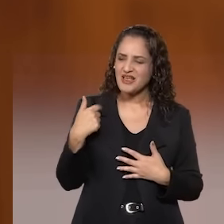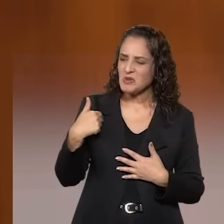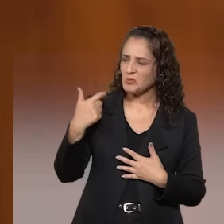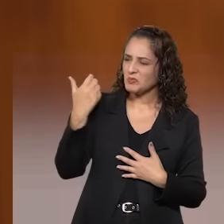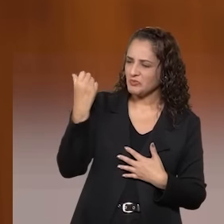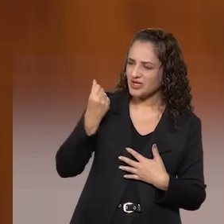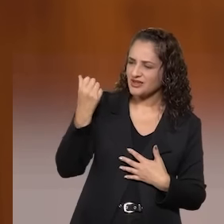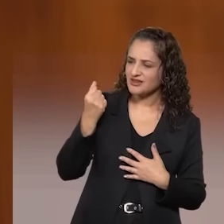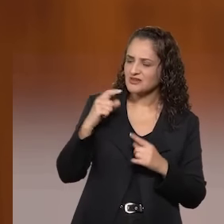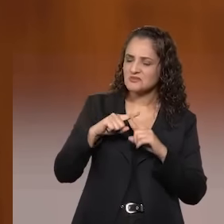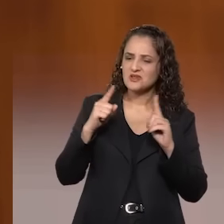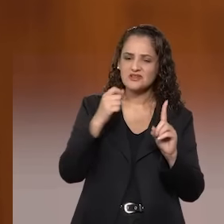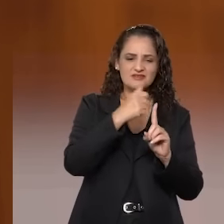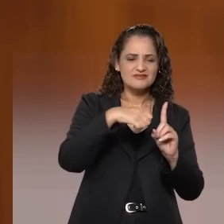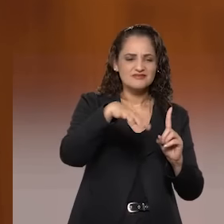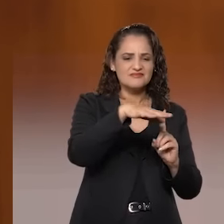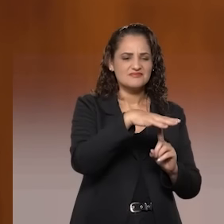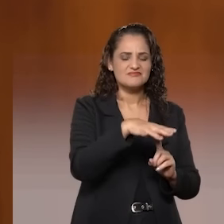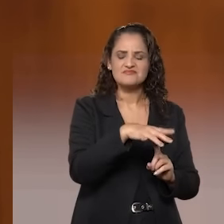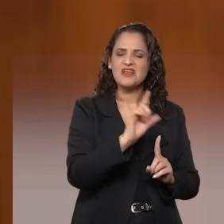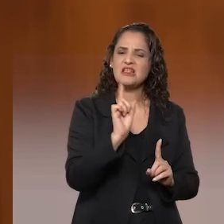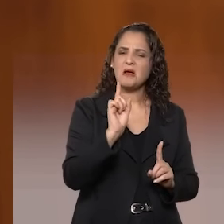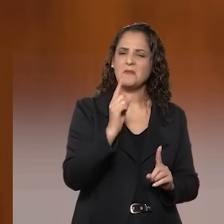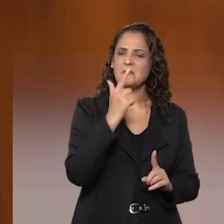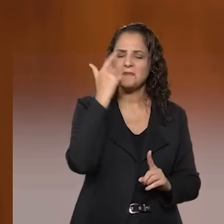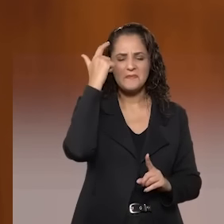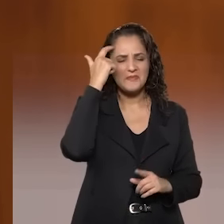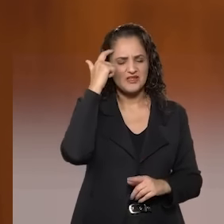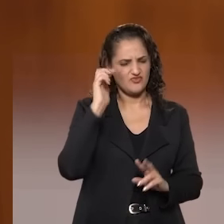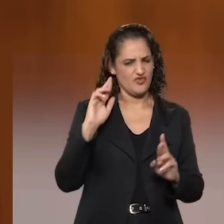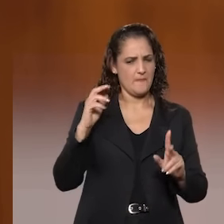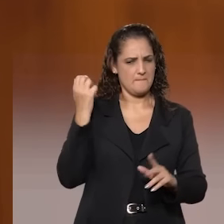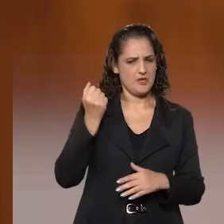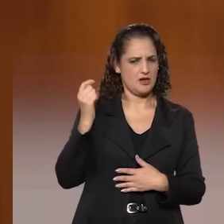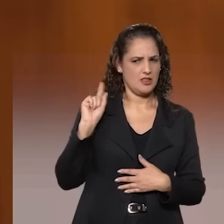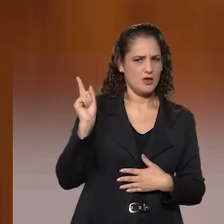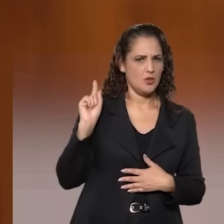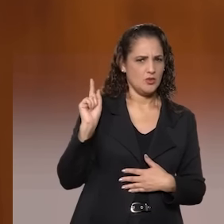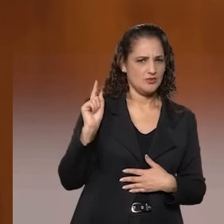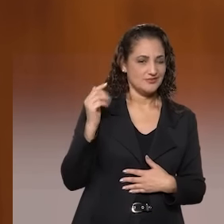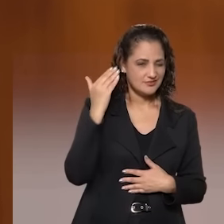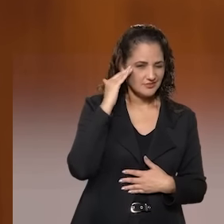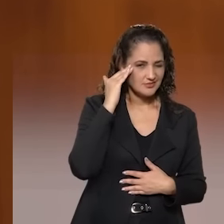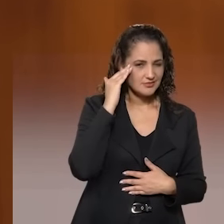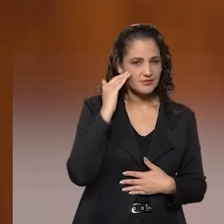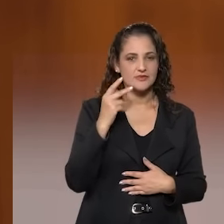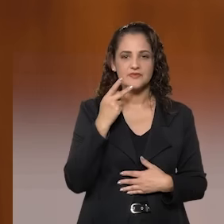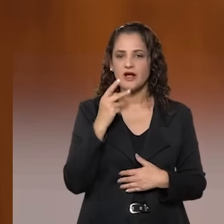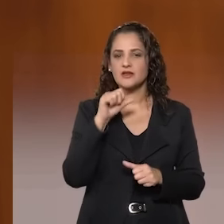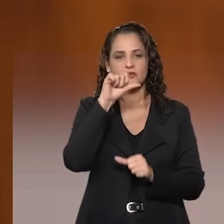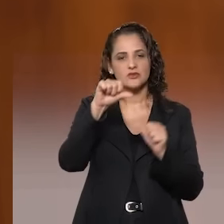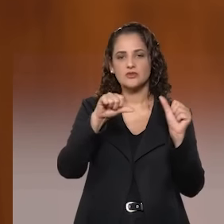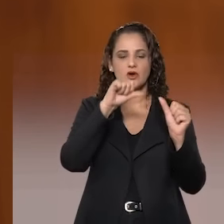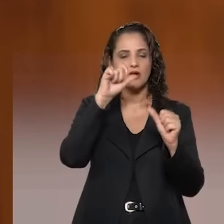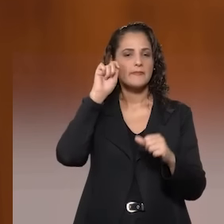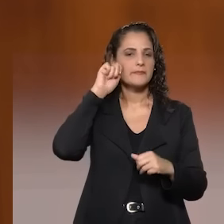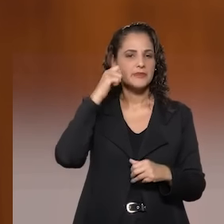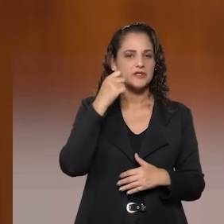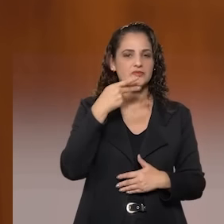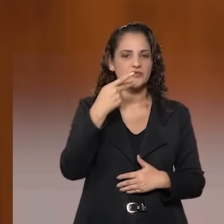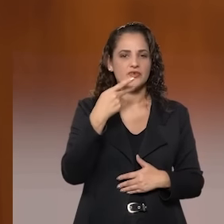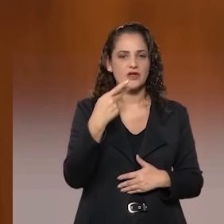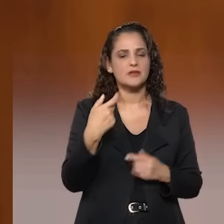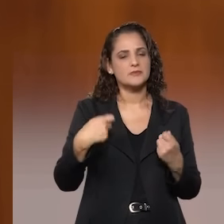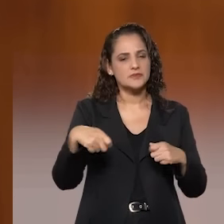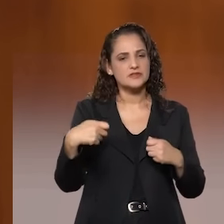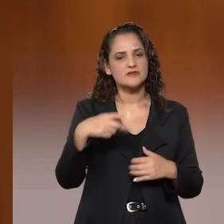e na sociedade elas não eram vistas como tal então da mesma maneira como se fala da negritude eu acho que